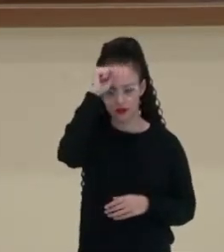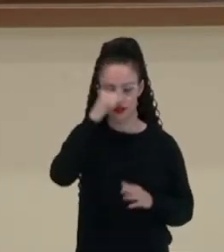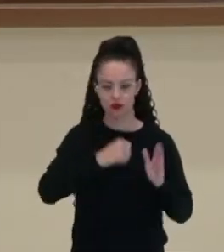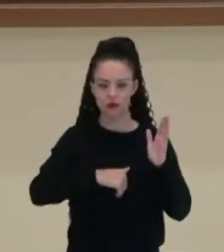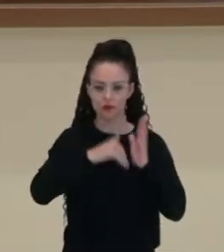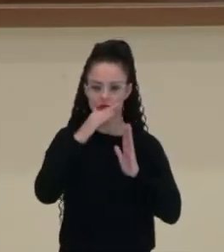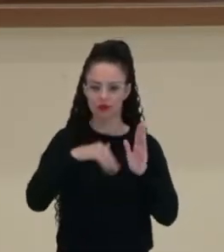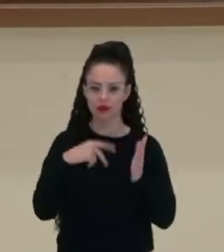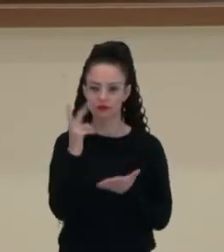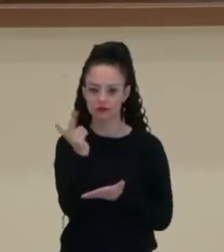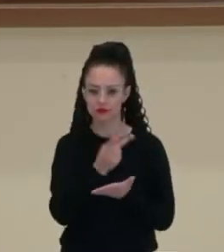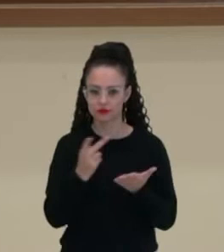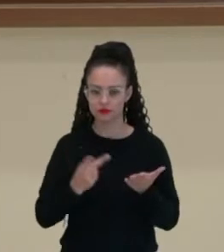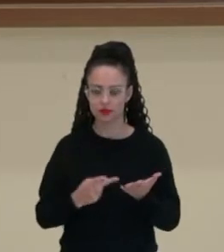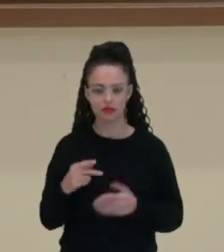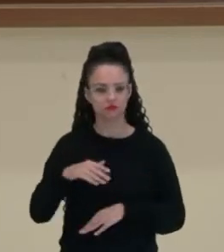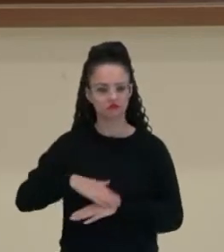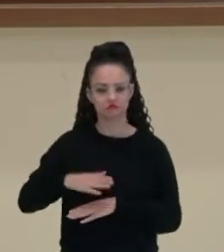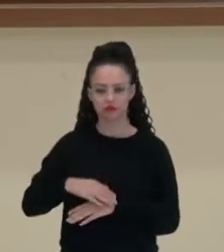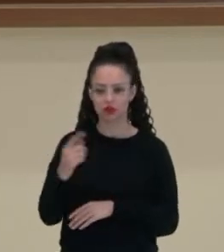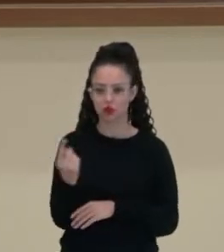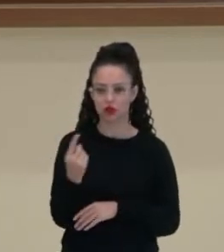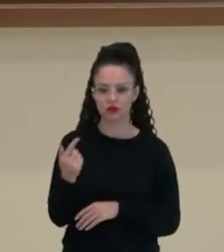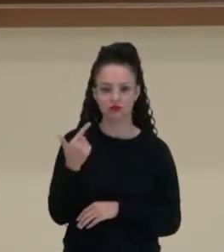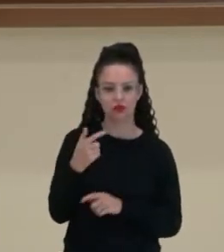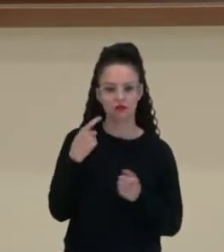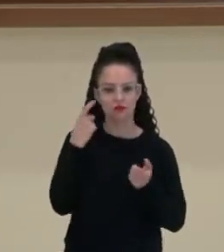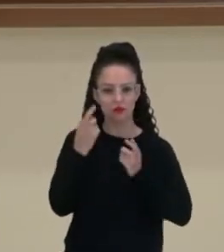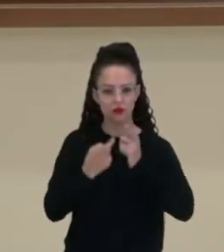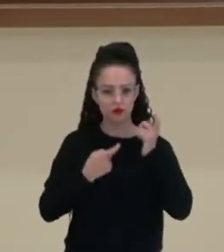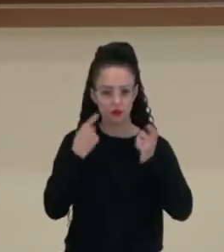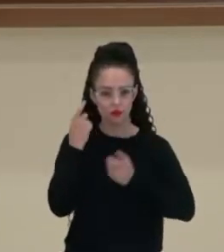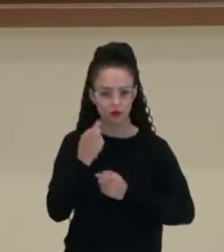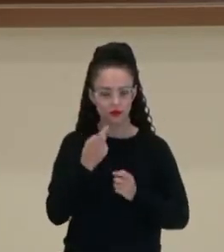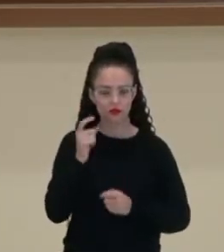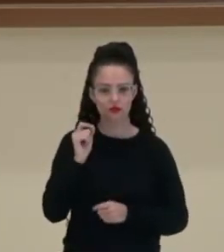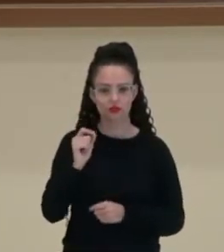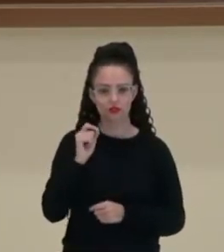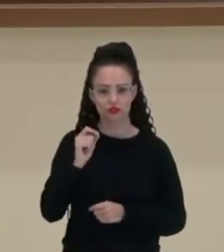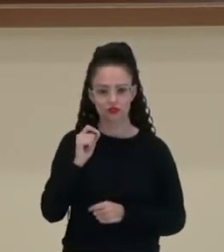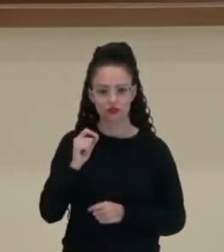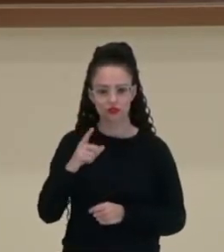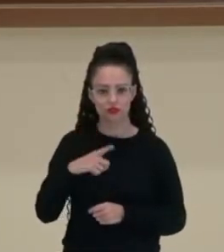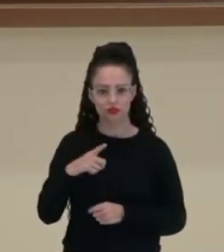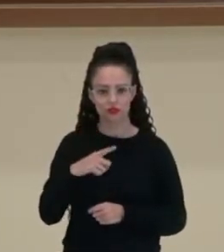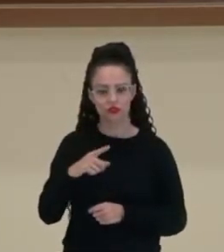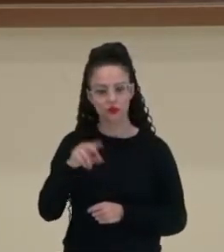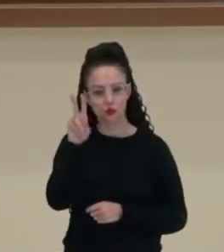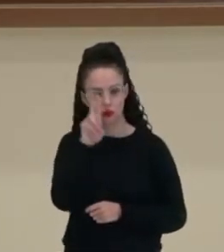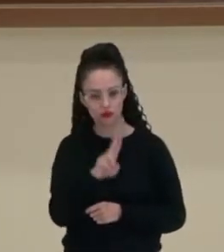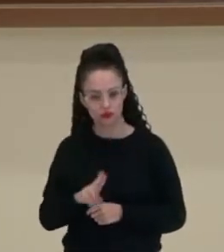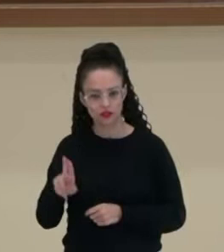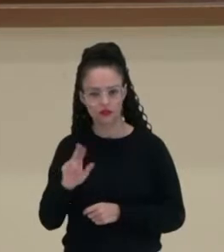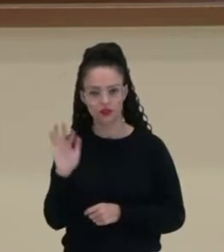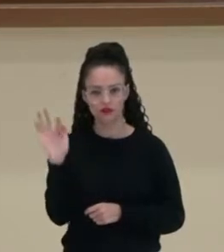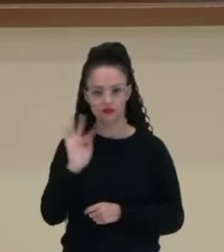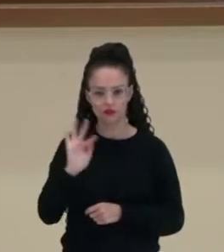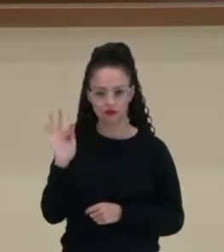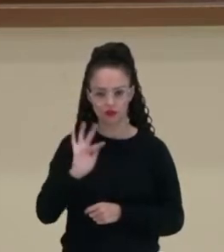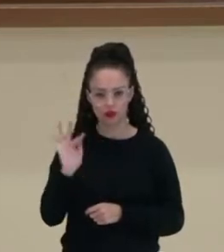pintar, a desenhar, né, sozinhos. Eles não têm a preocupação de ter uma universidade, uma faculdade, né, uma